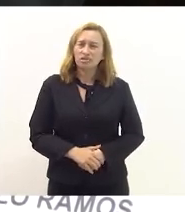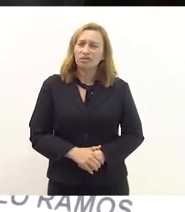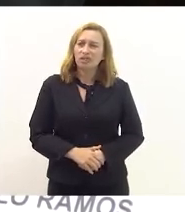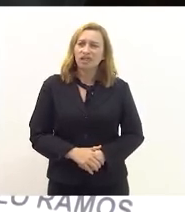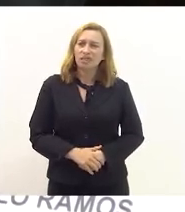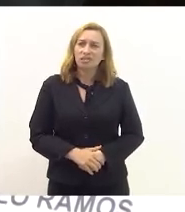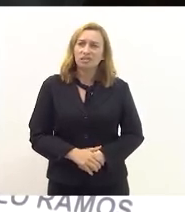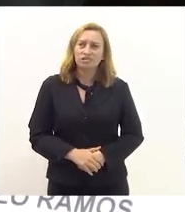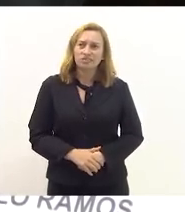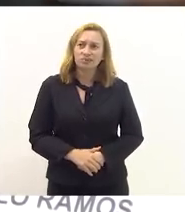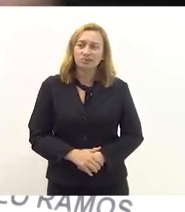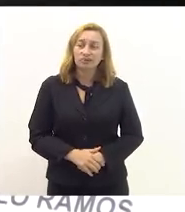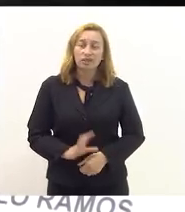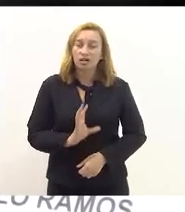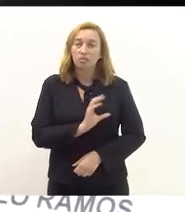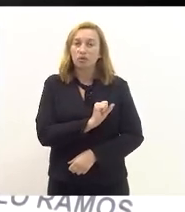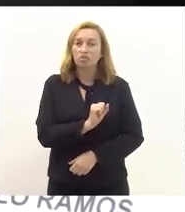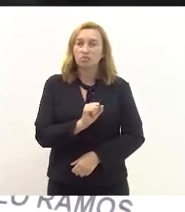grande paixão do Brizola.